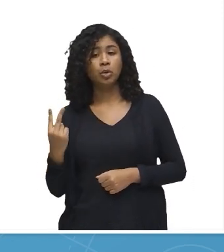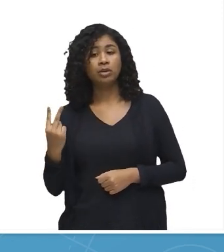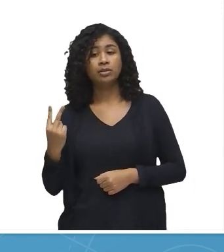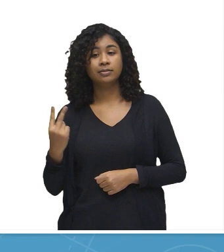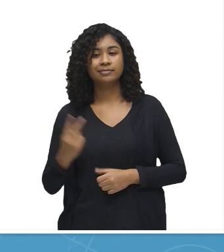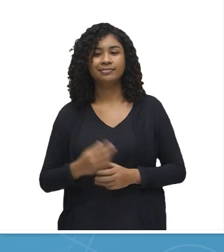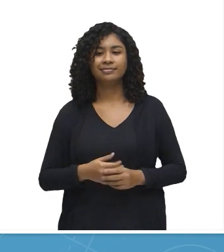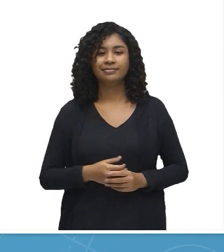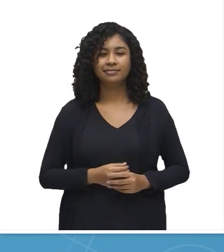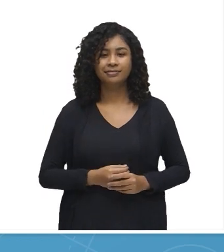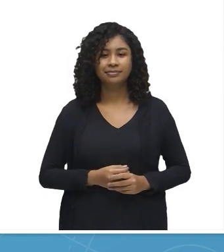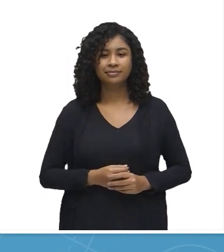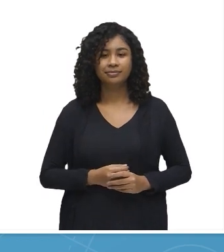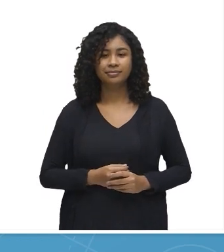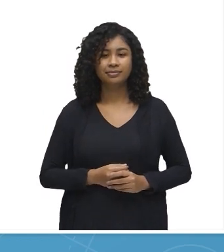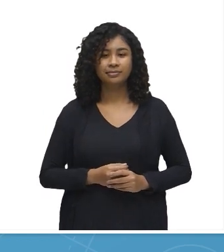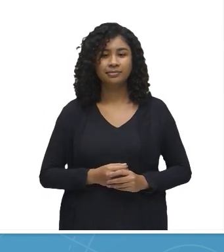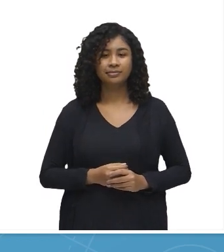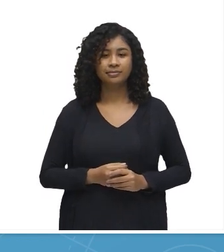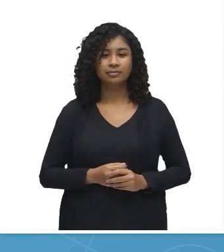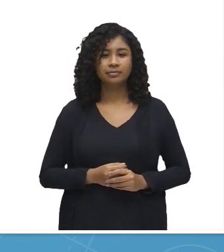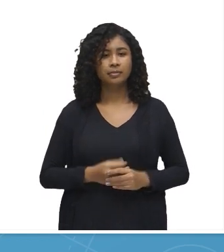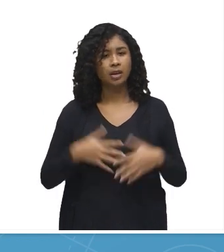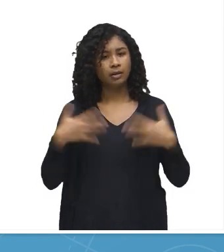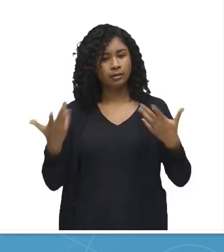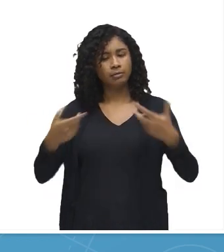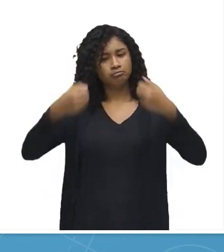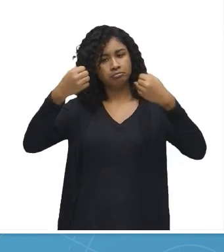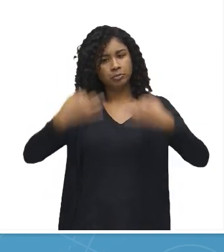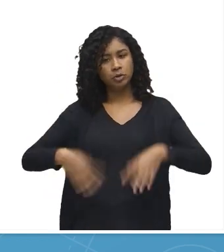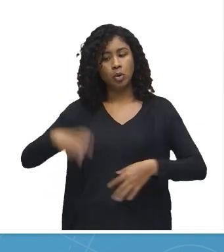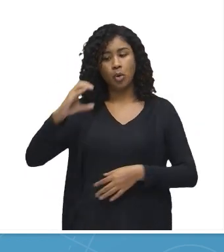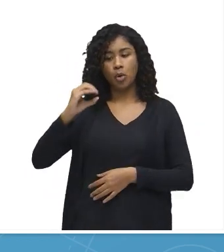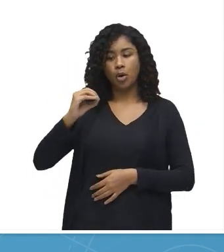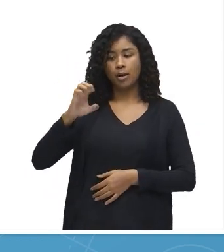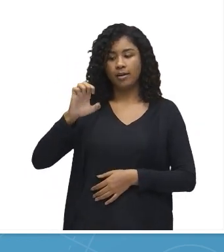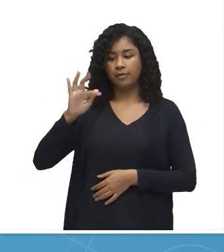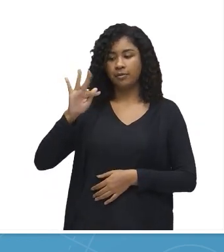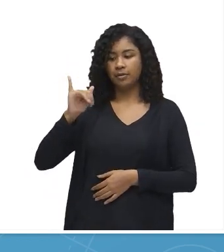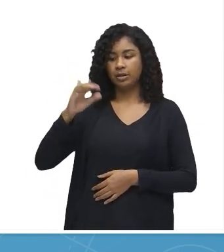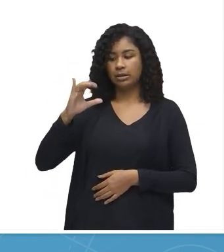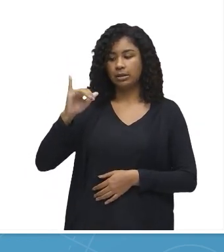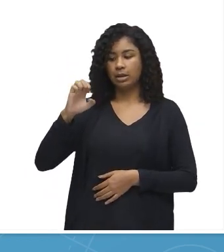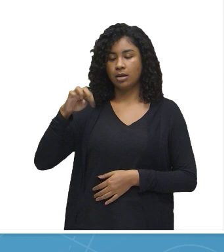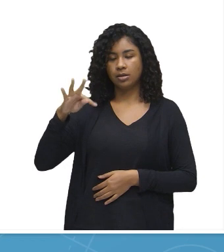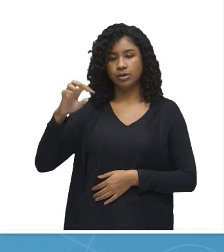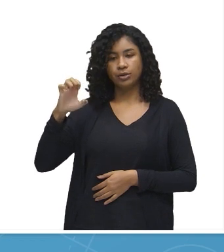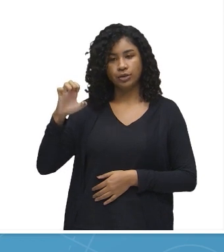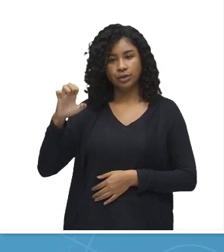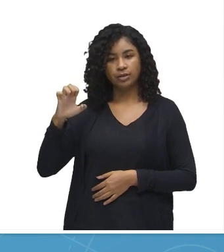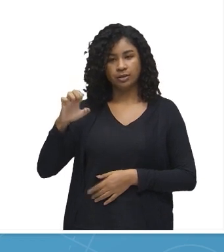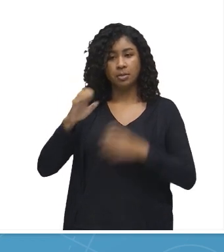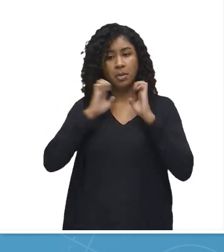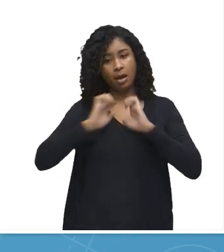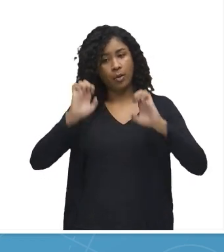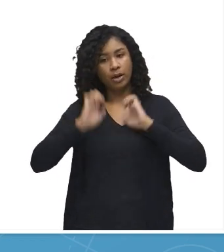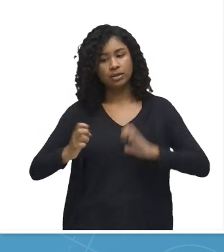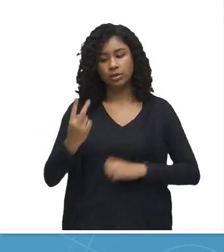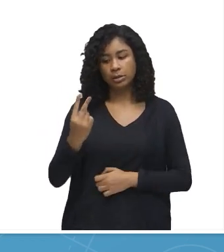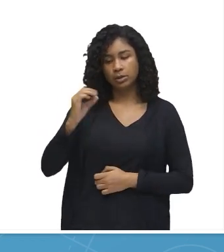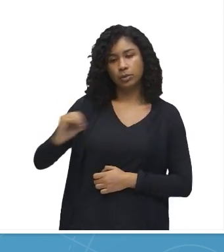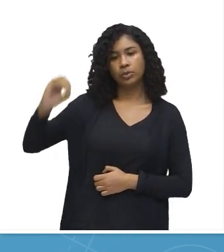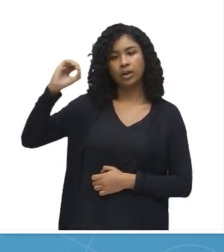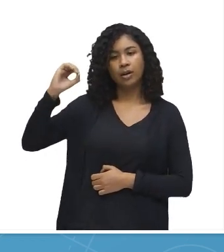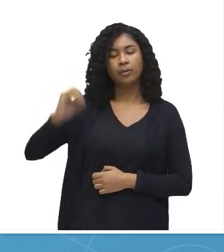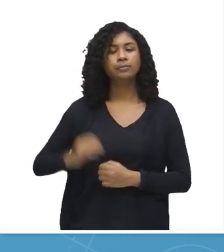estão os coeficientes da minha equação do segundo grau. Próximo. Mais um exemplo